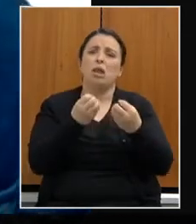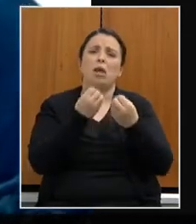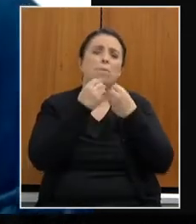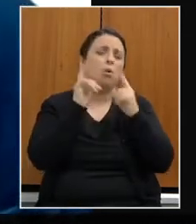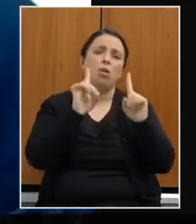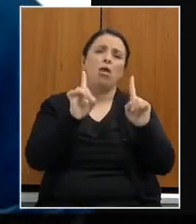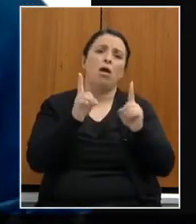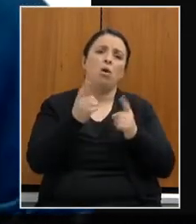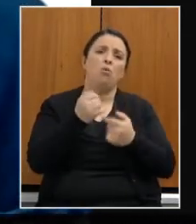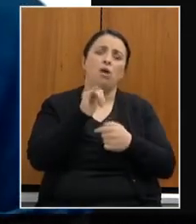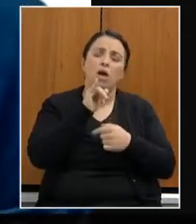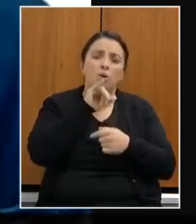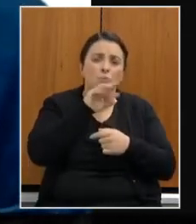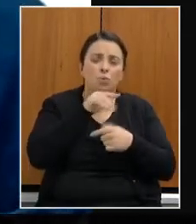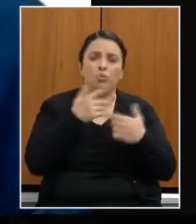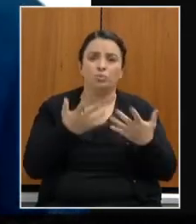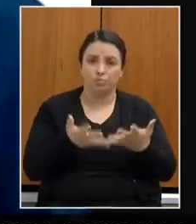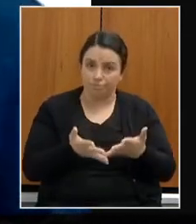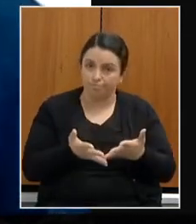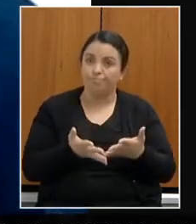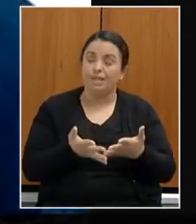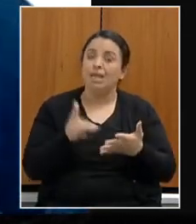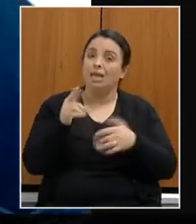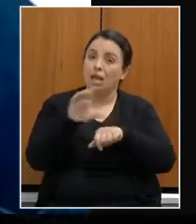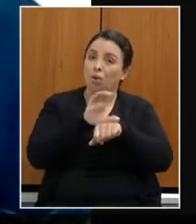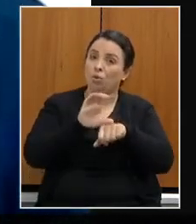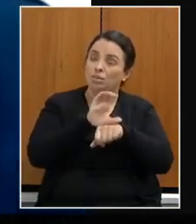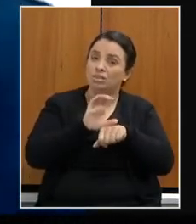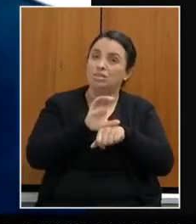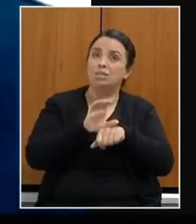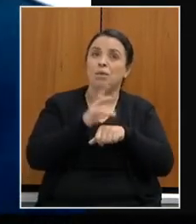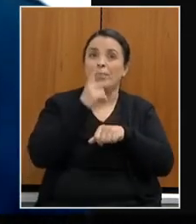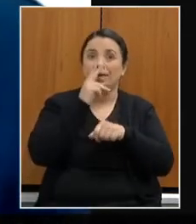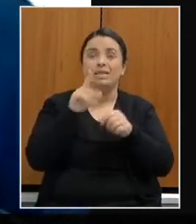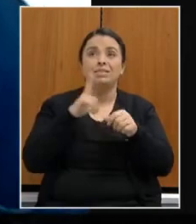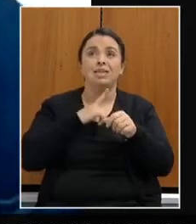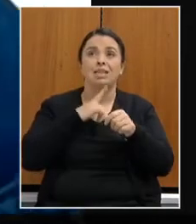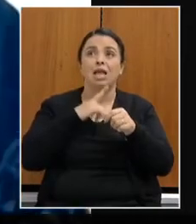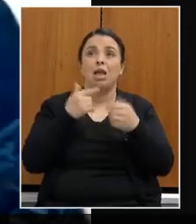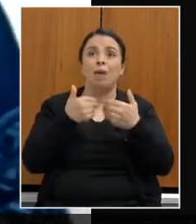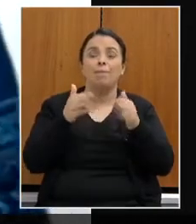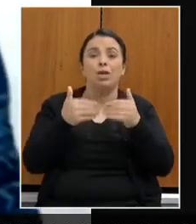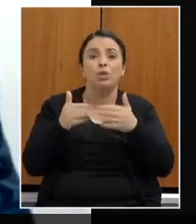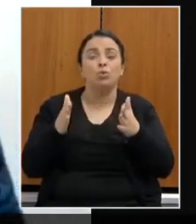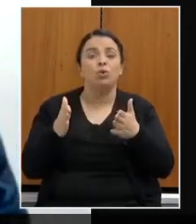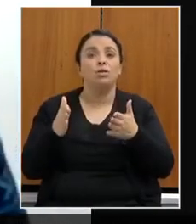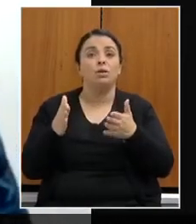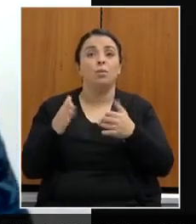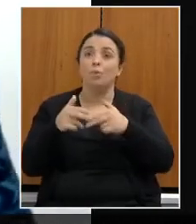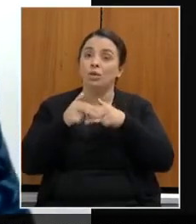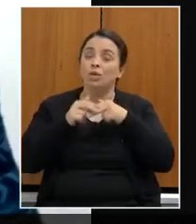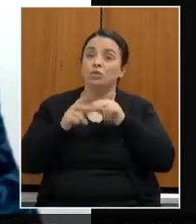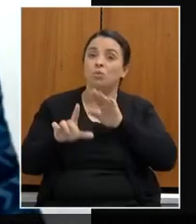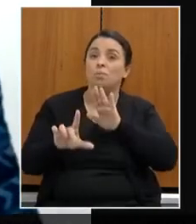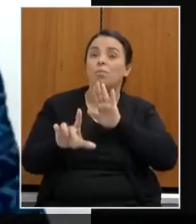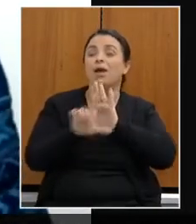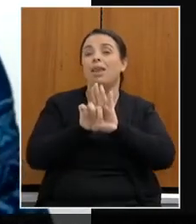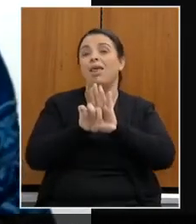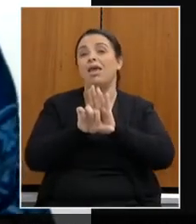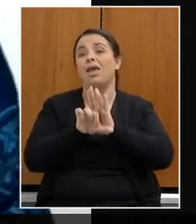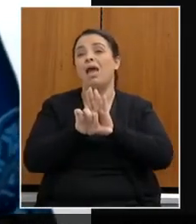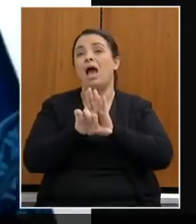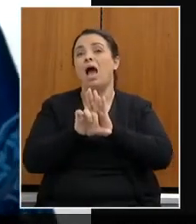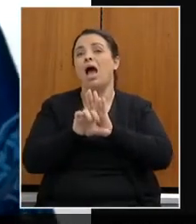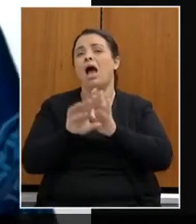muitas janelas as nossas a nossa Constituição a partir de uma lei ordinária decisões verticais